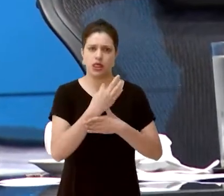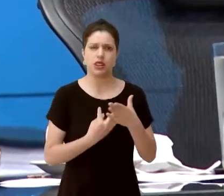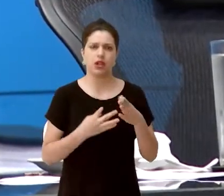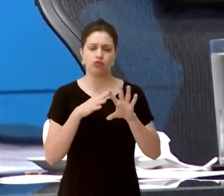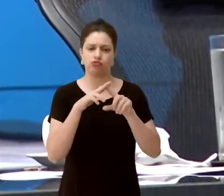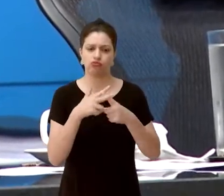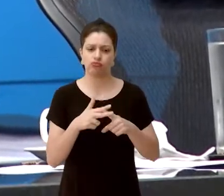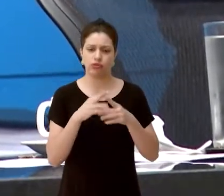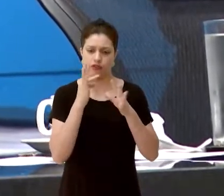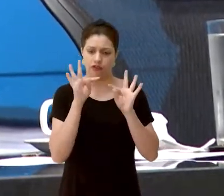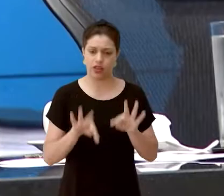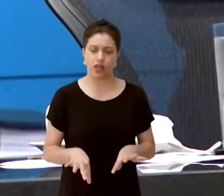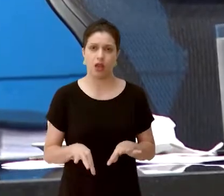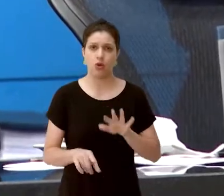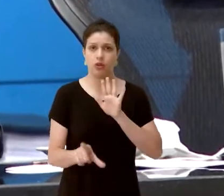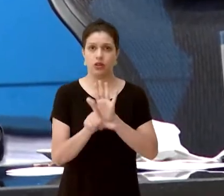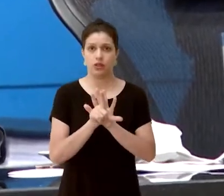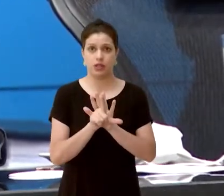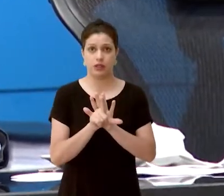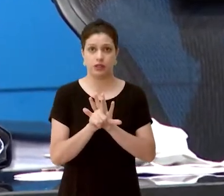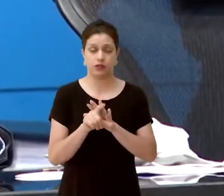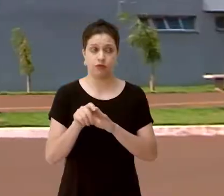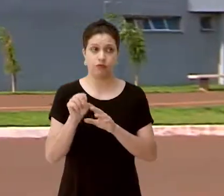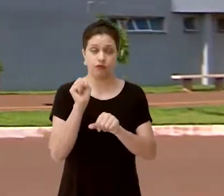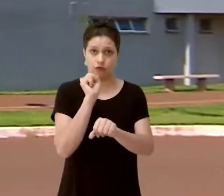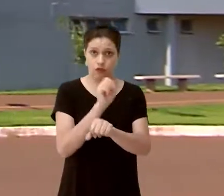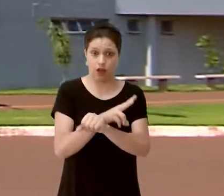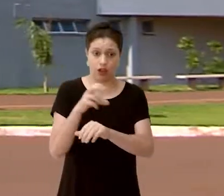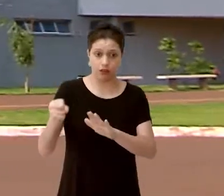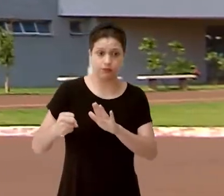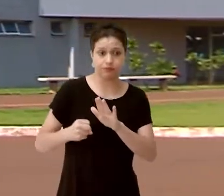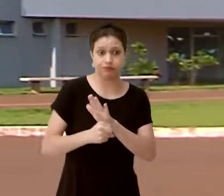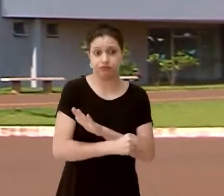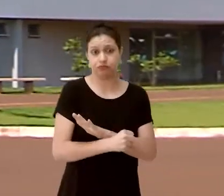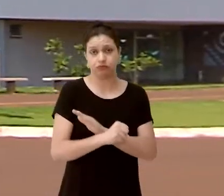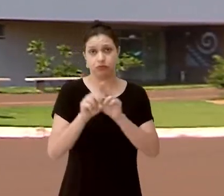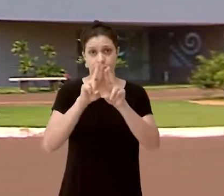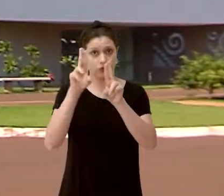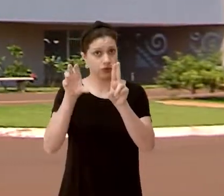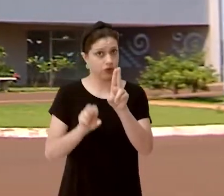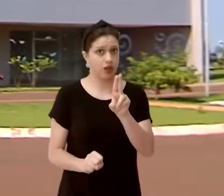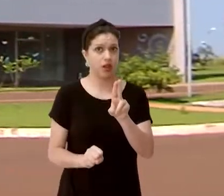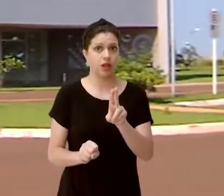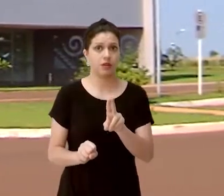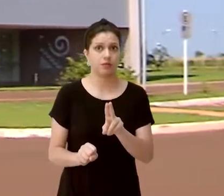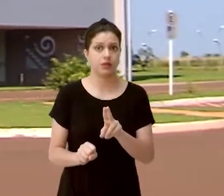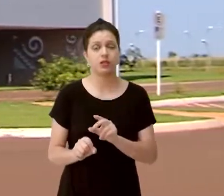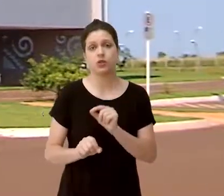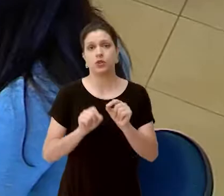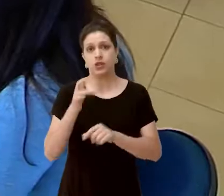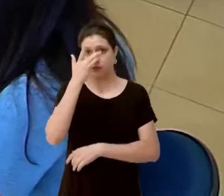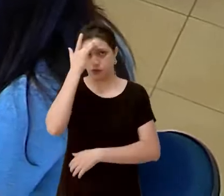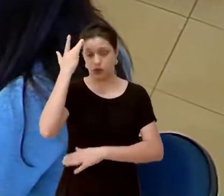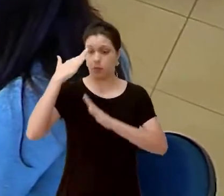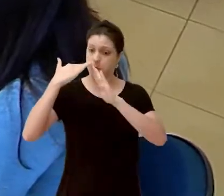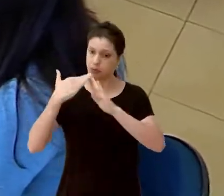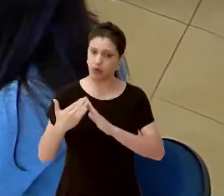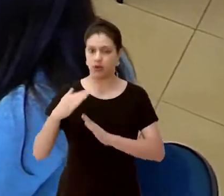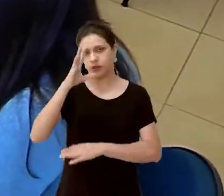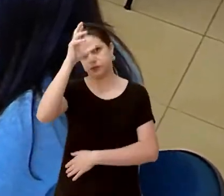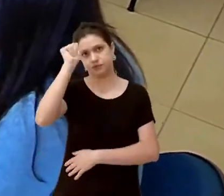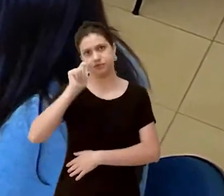redação final da lei que prevê a reserva de vagas da Universidade Estadual de Mato Grosso do Sul, a UEMS, para